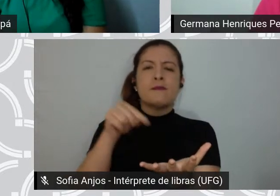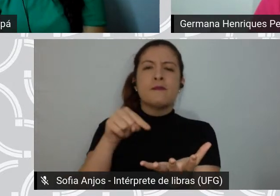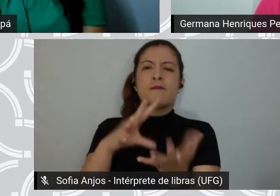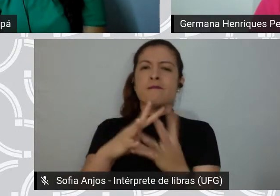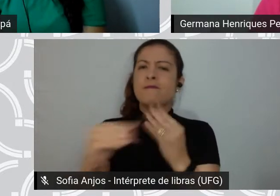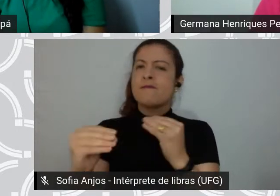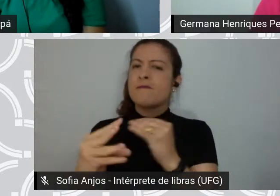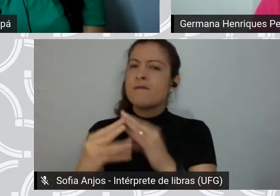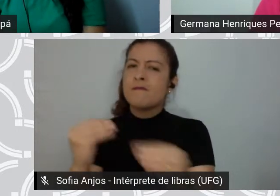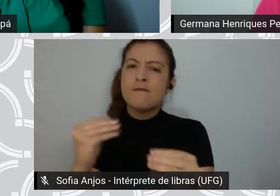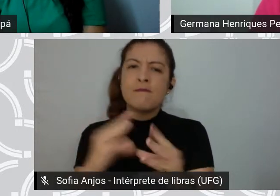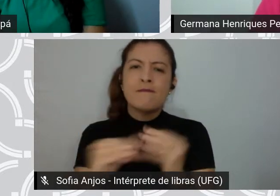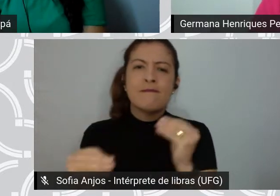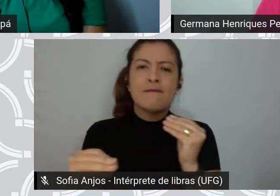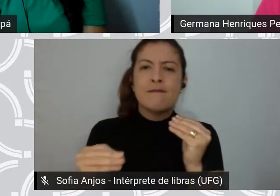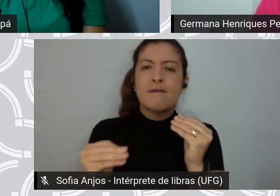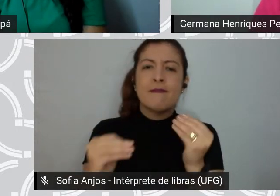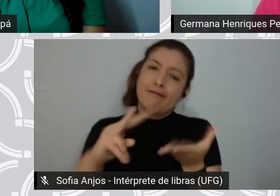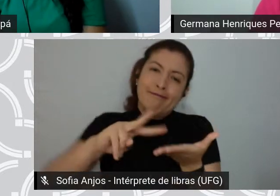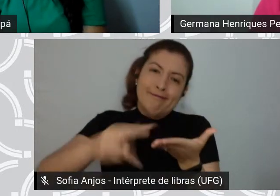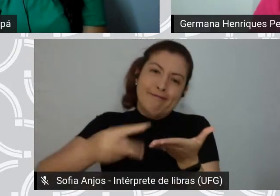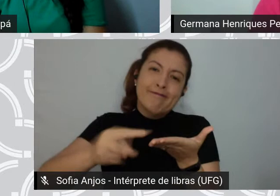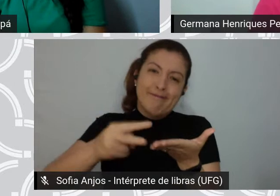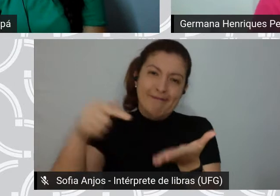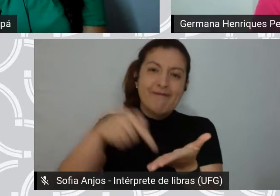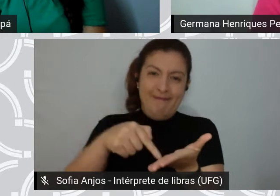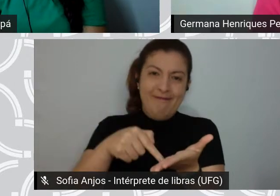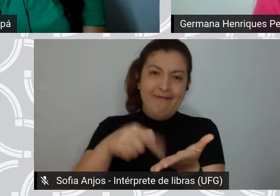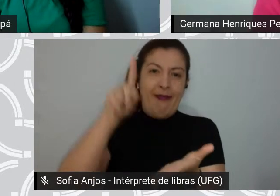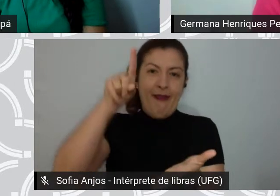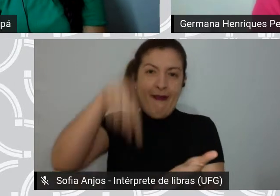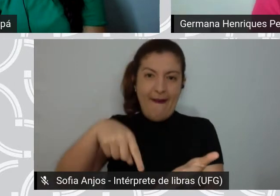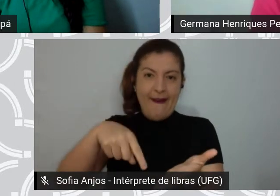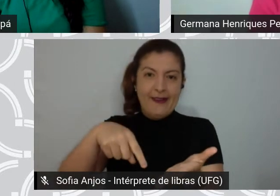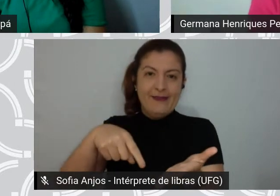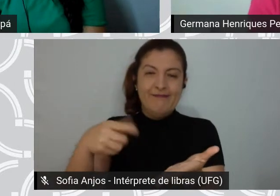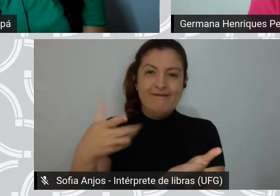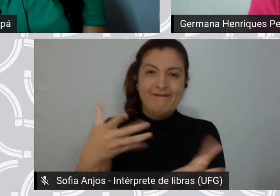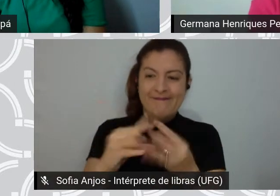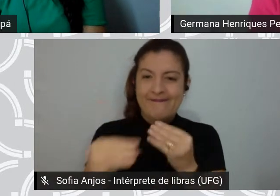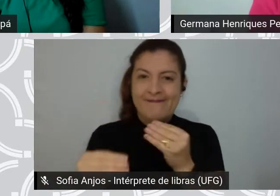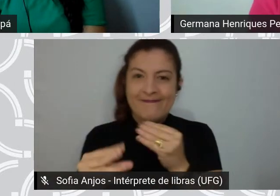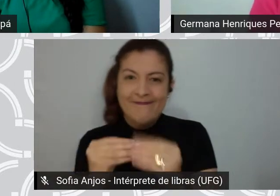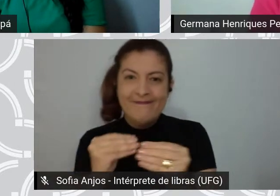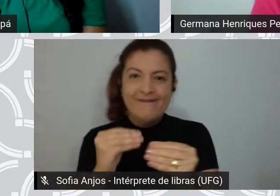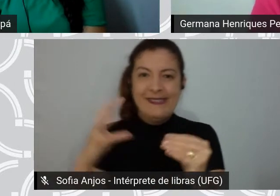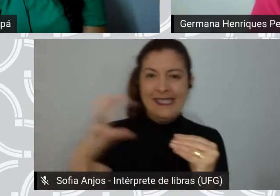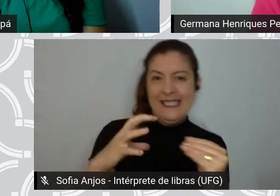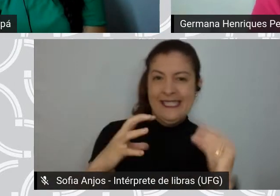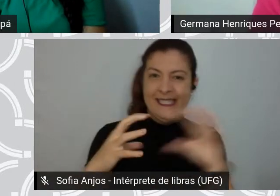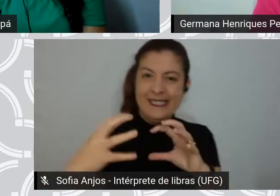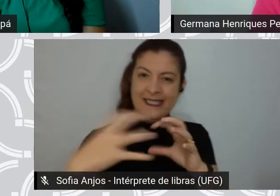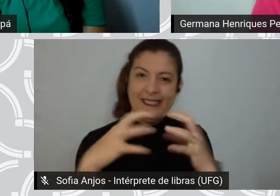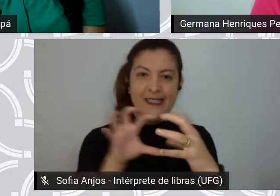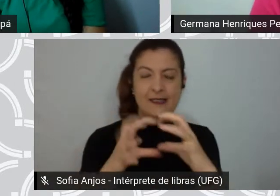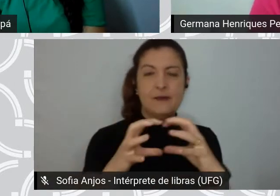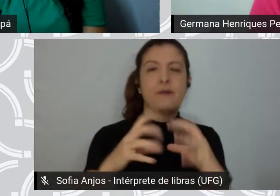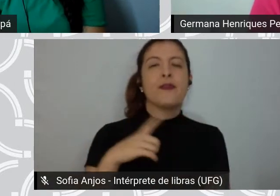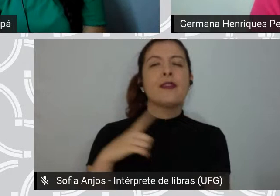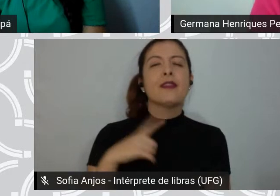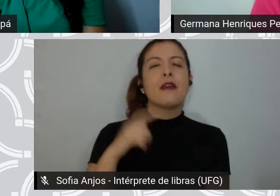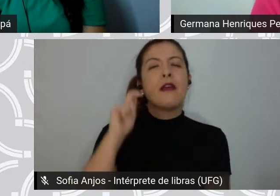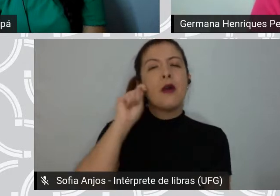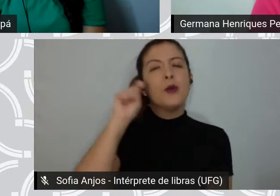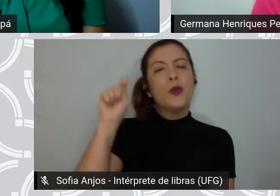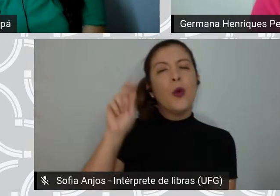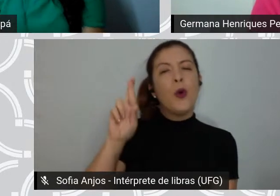como a tradução, né? Então, tomando aqui uma expressão que o Rony Cardoso